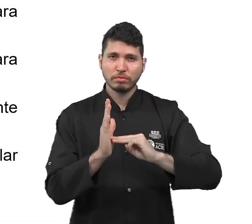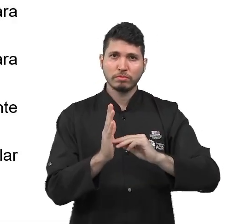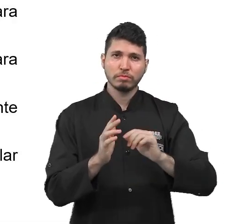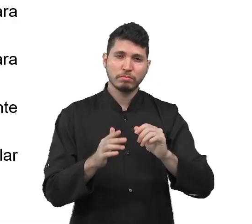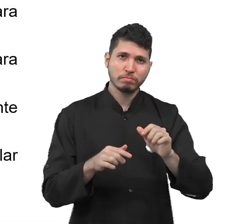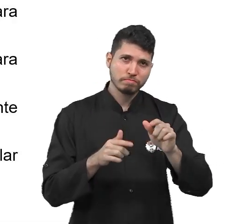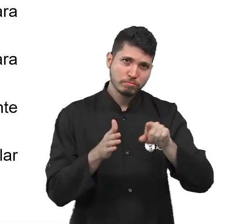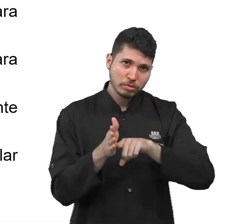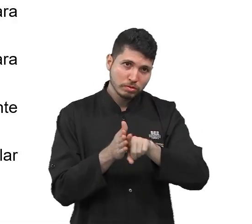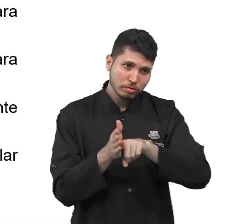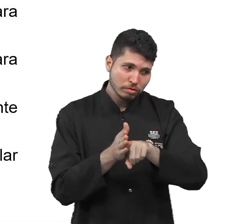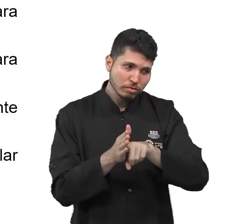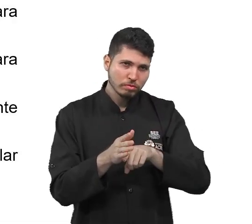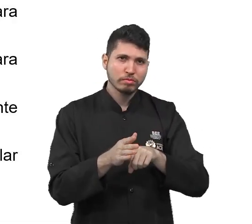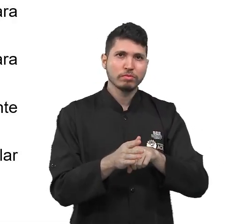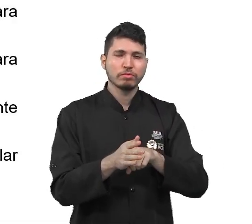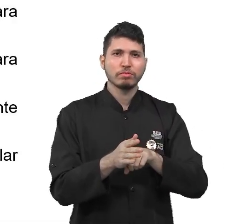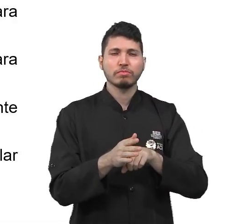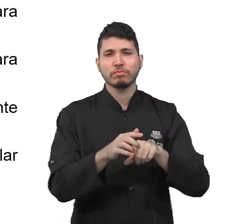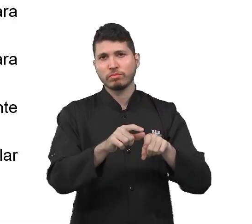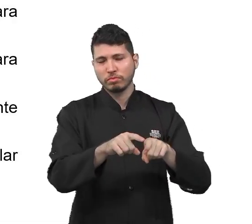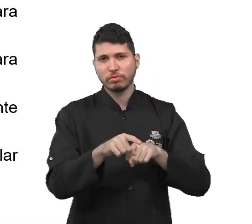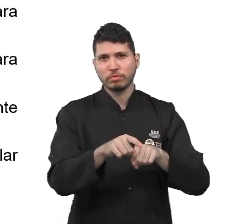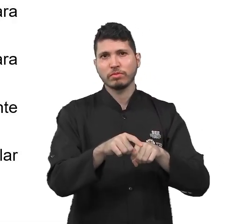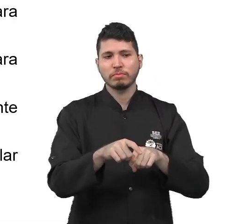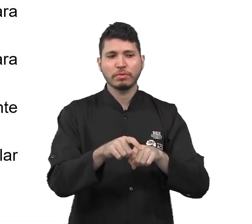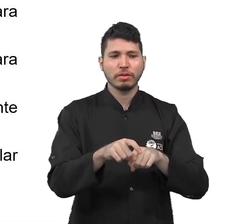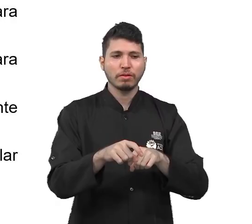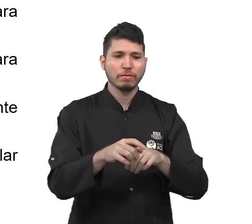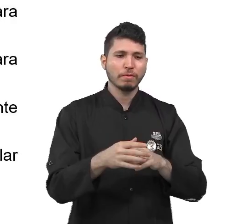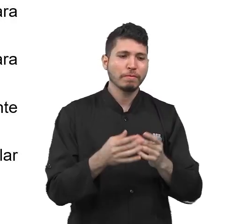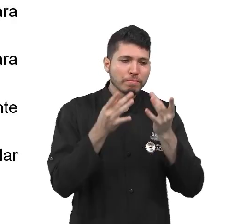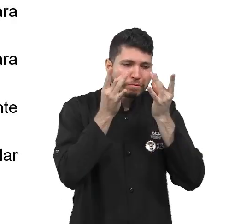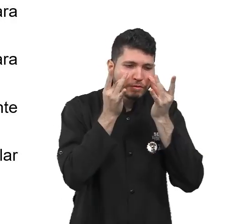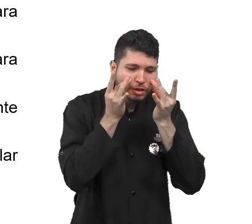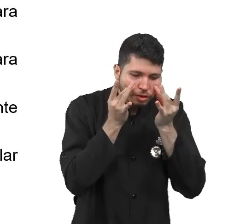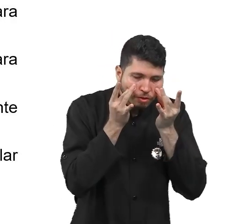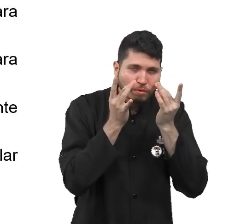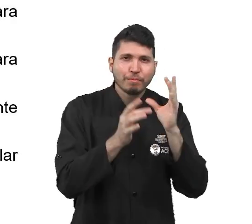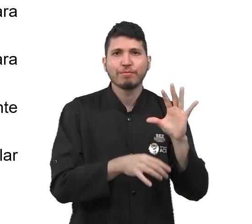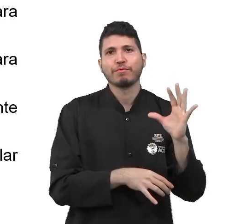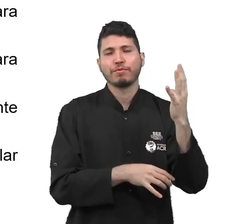diretamente no local onde um fenômeno ocorre.